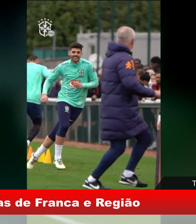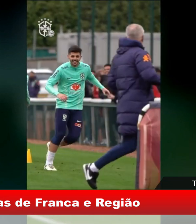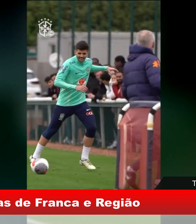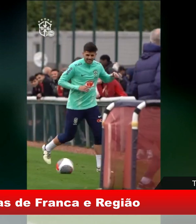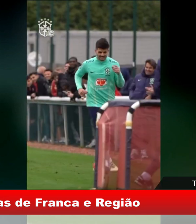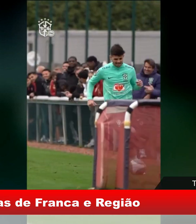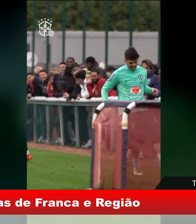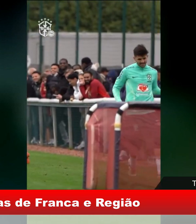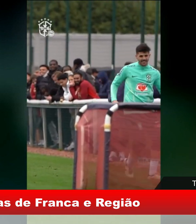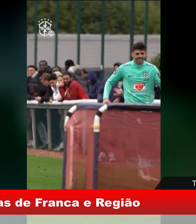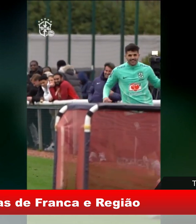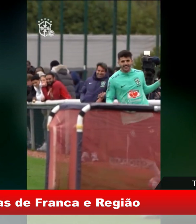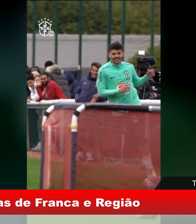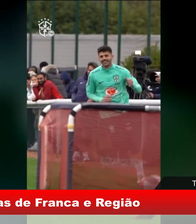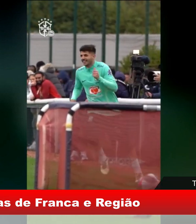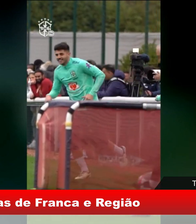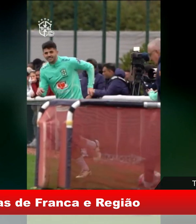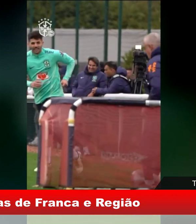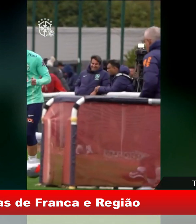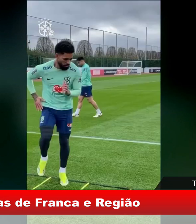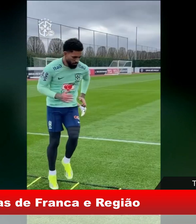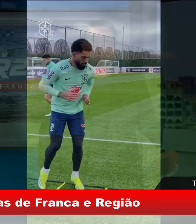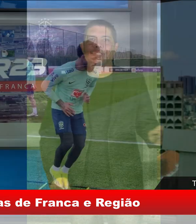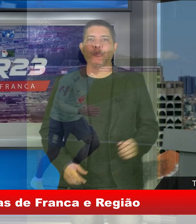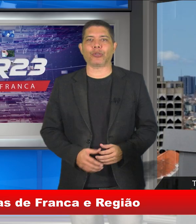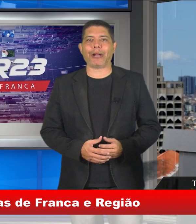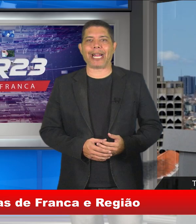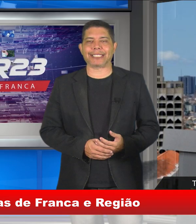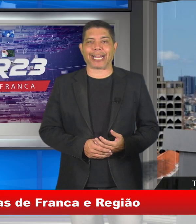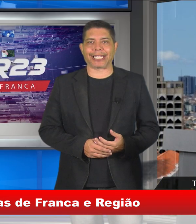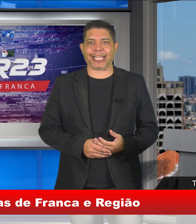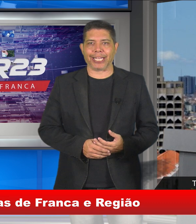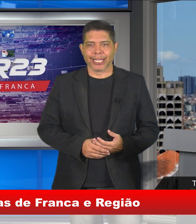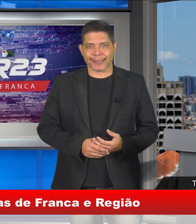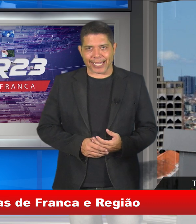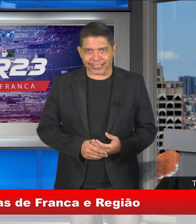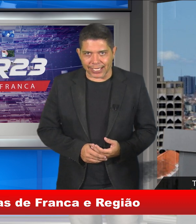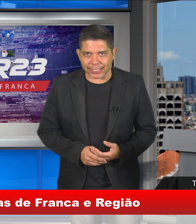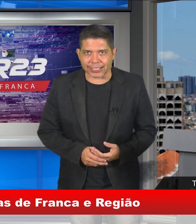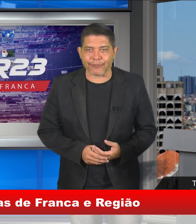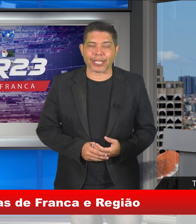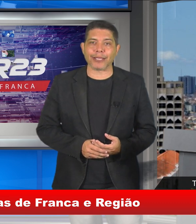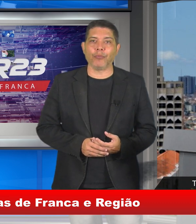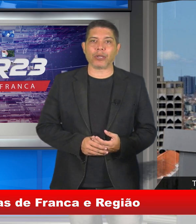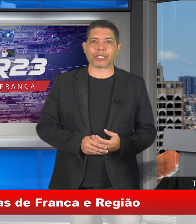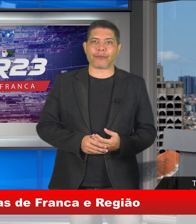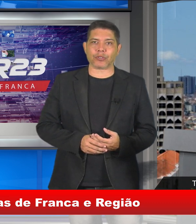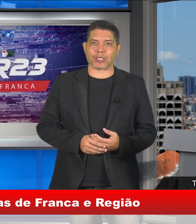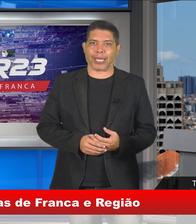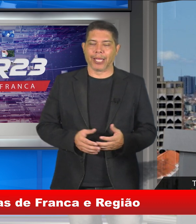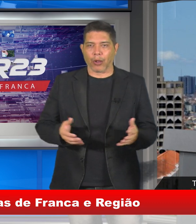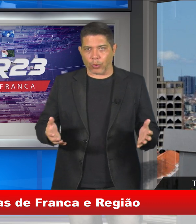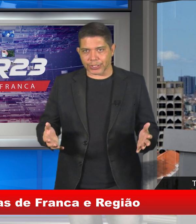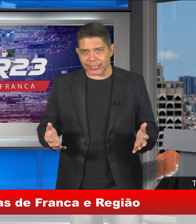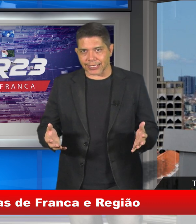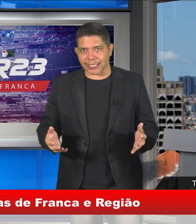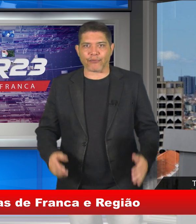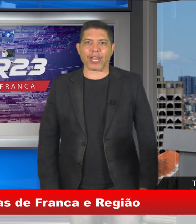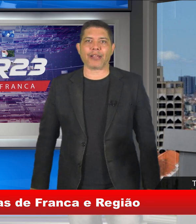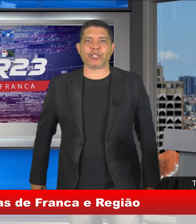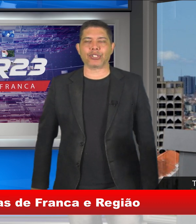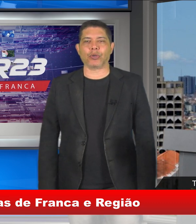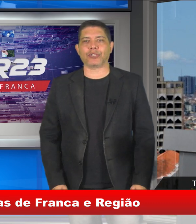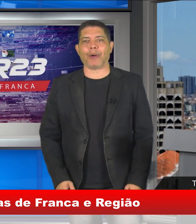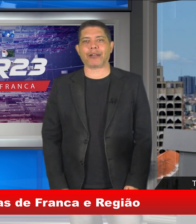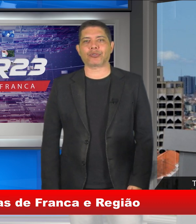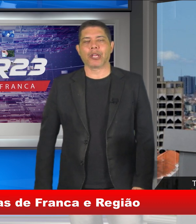que acontecem nos próximos dias. Tudo isso e muito mais aqui na tela da TV que mostra você. Hoje,